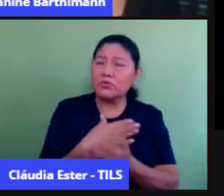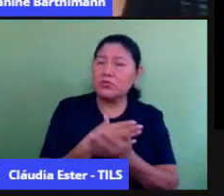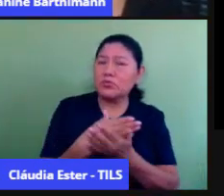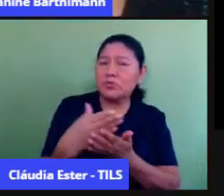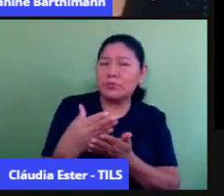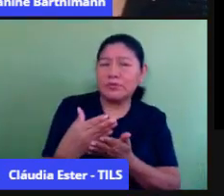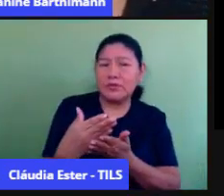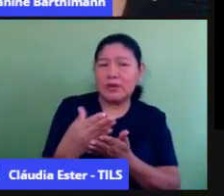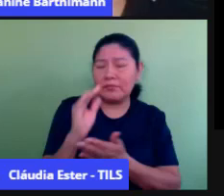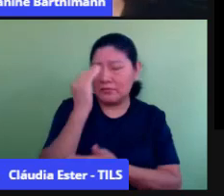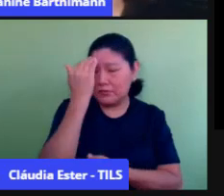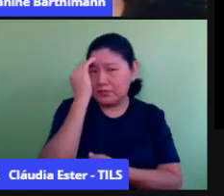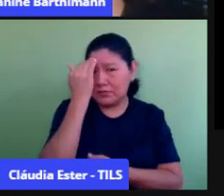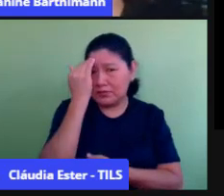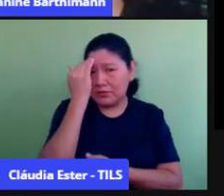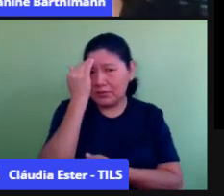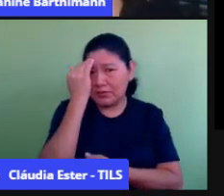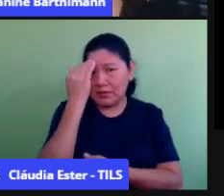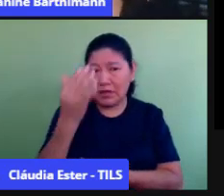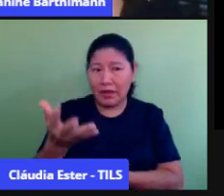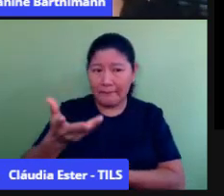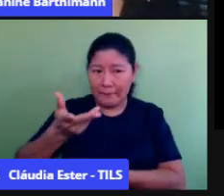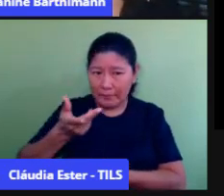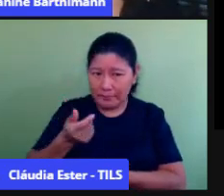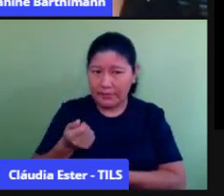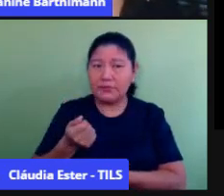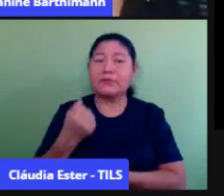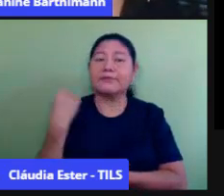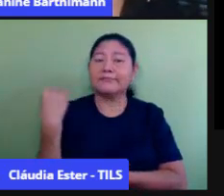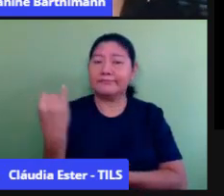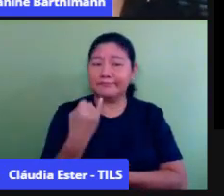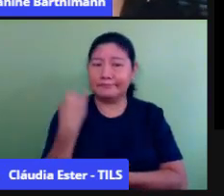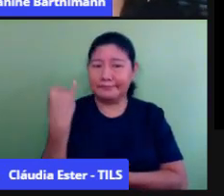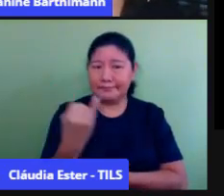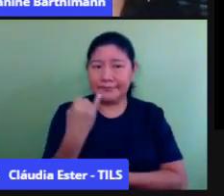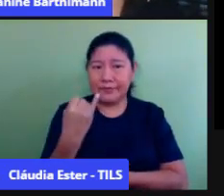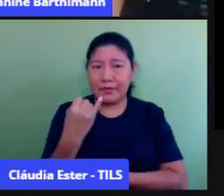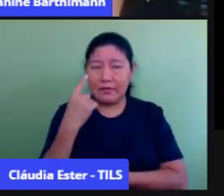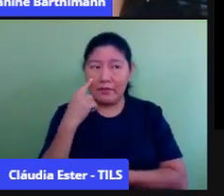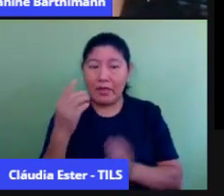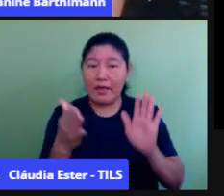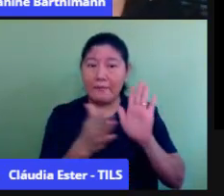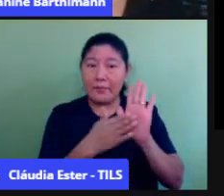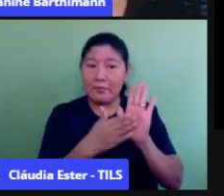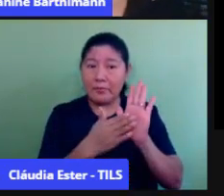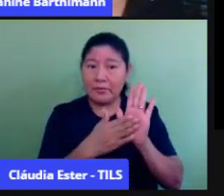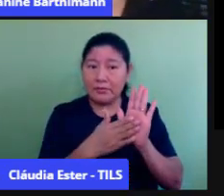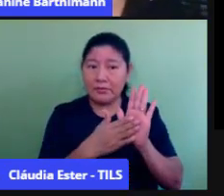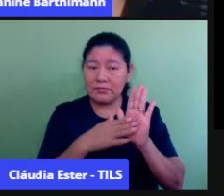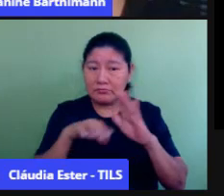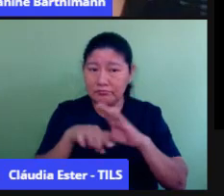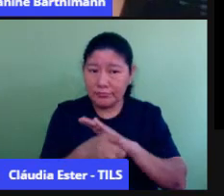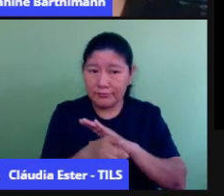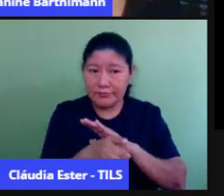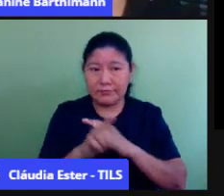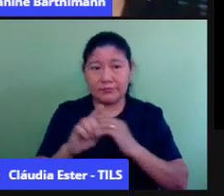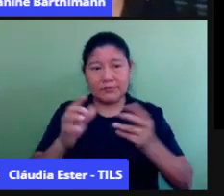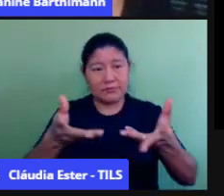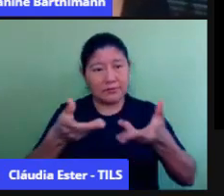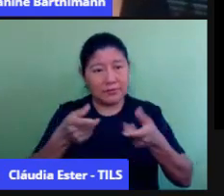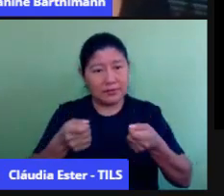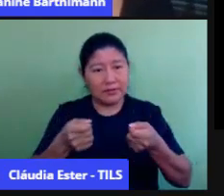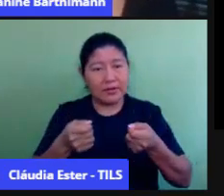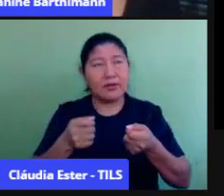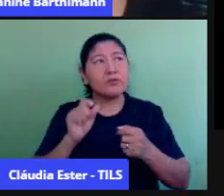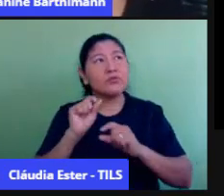após entender a habilidade, que é muito importante a gente entender o propósito da habilidade, então, o